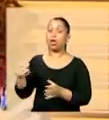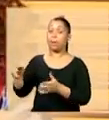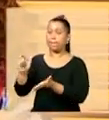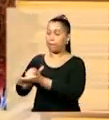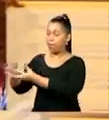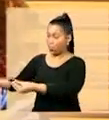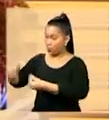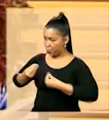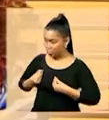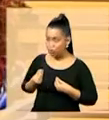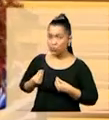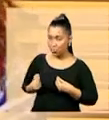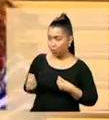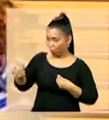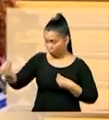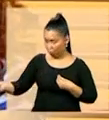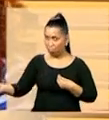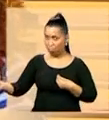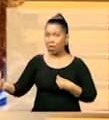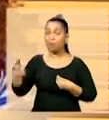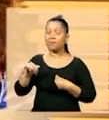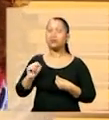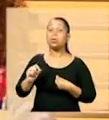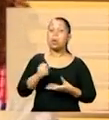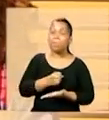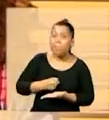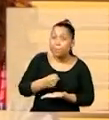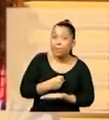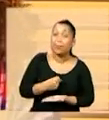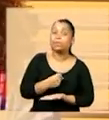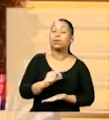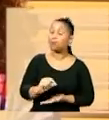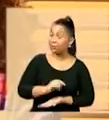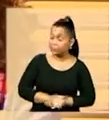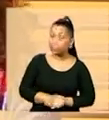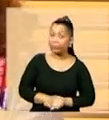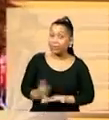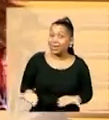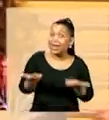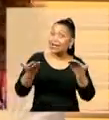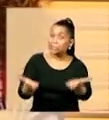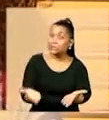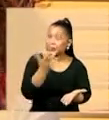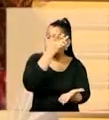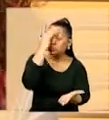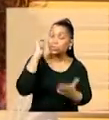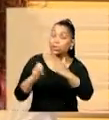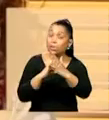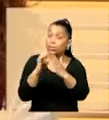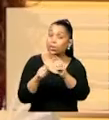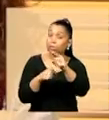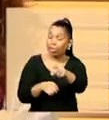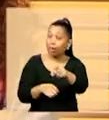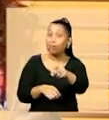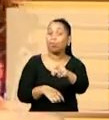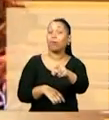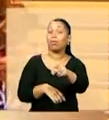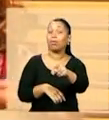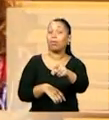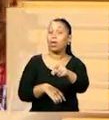receber uma via dessa notificação e essa via vai ser um subsídio para que ele apresente ao empregador e o